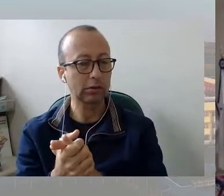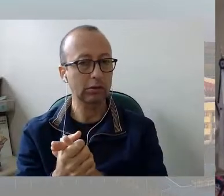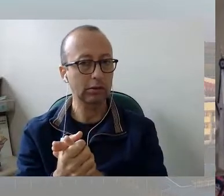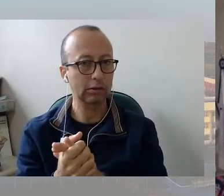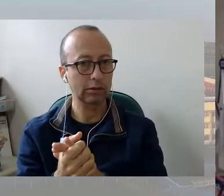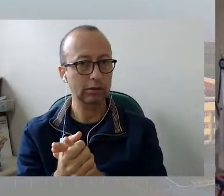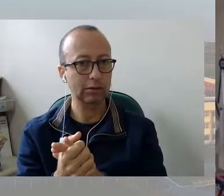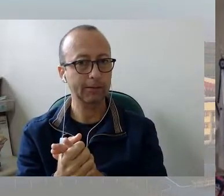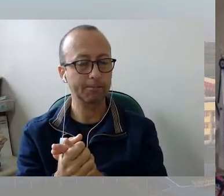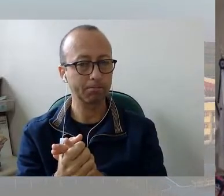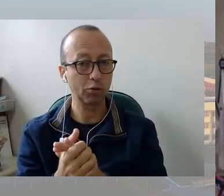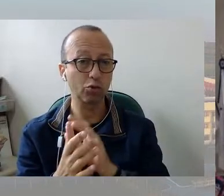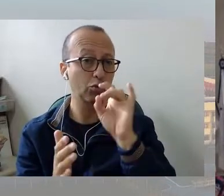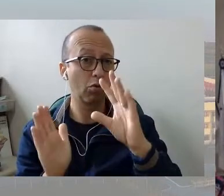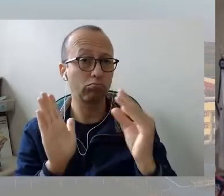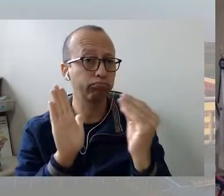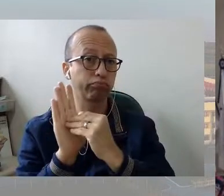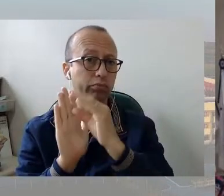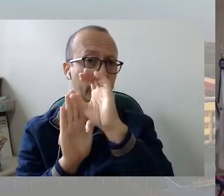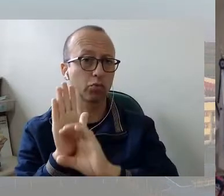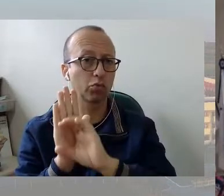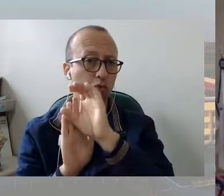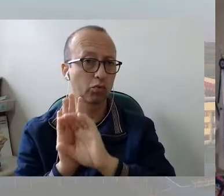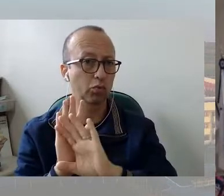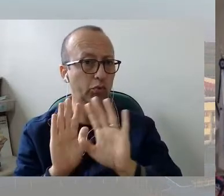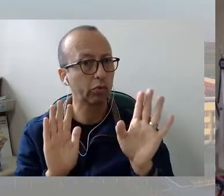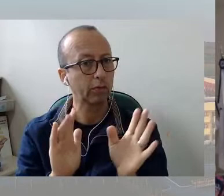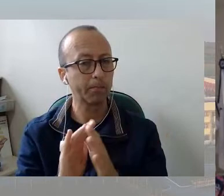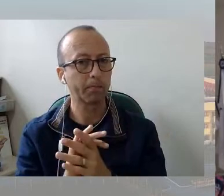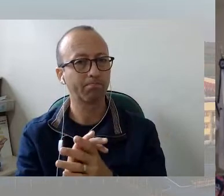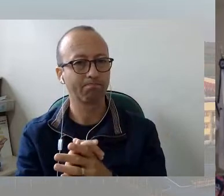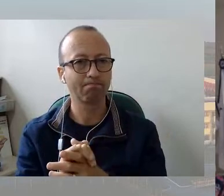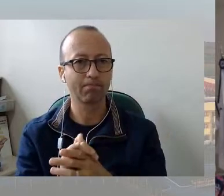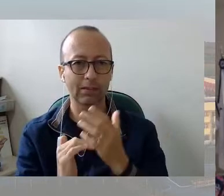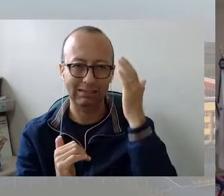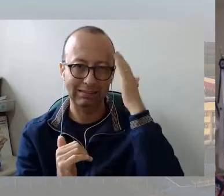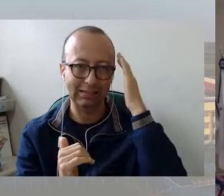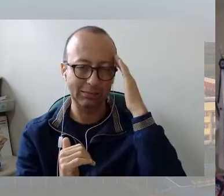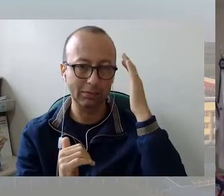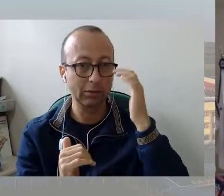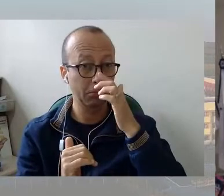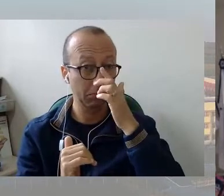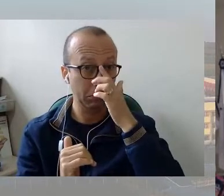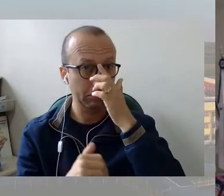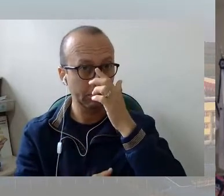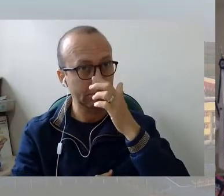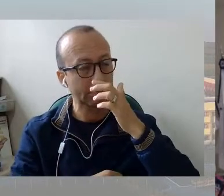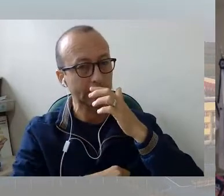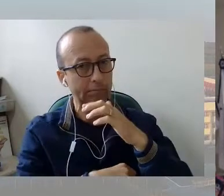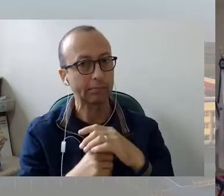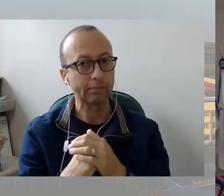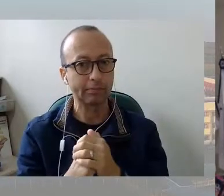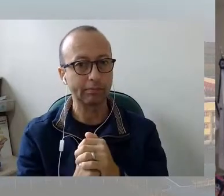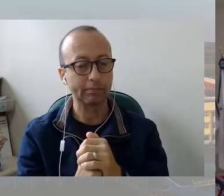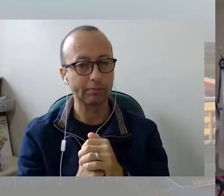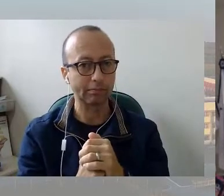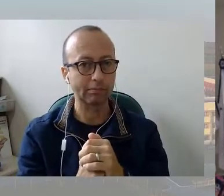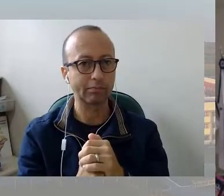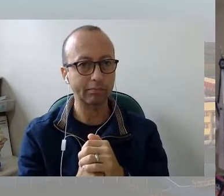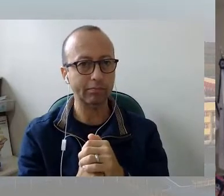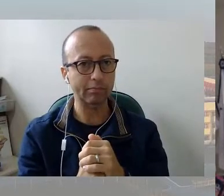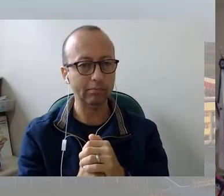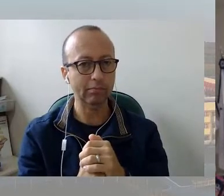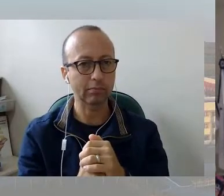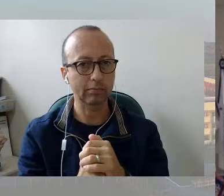apenas em seus currículos. E então, entendemos o porquê de tantas, de tantas, várias, muitas denúncias de racismo